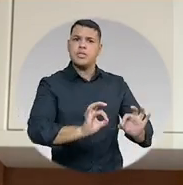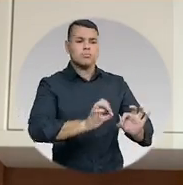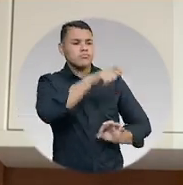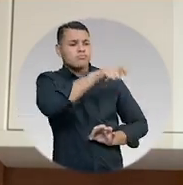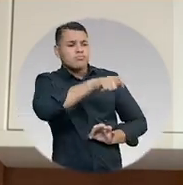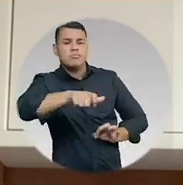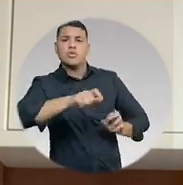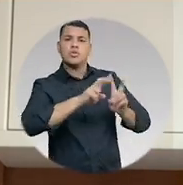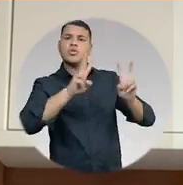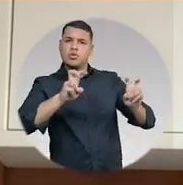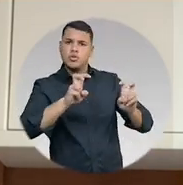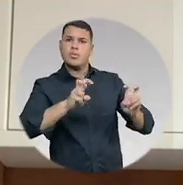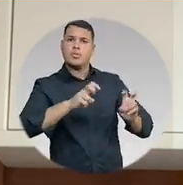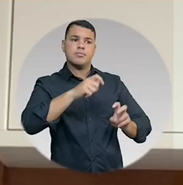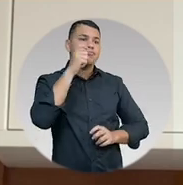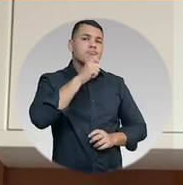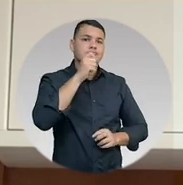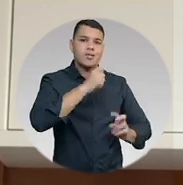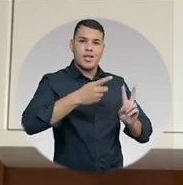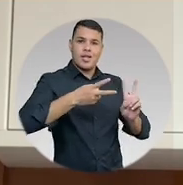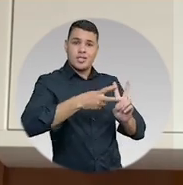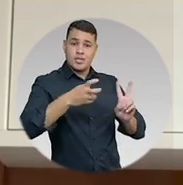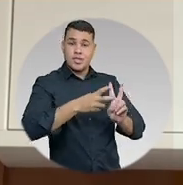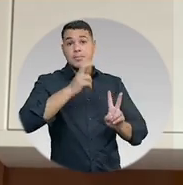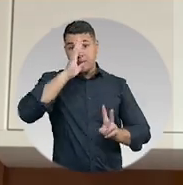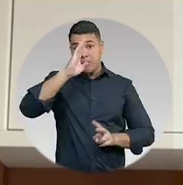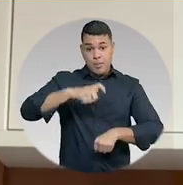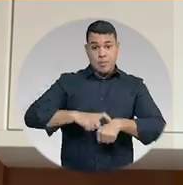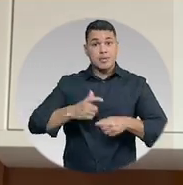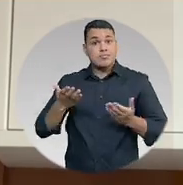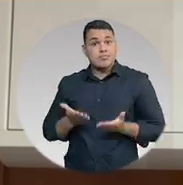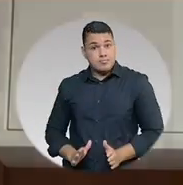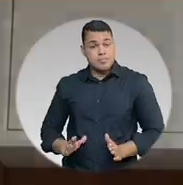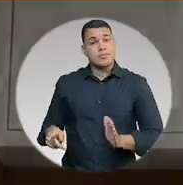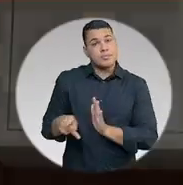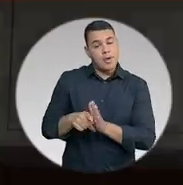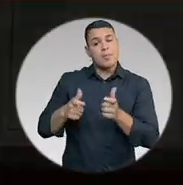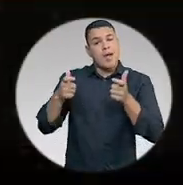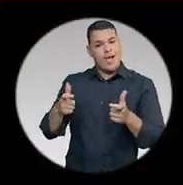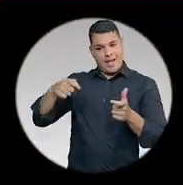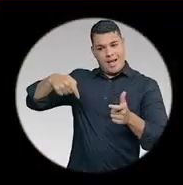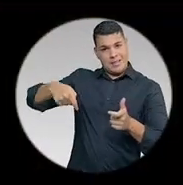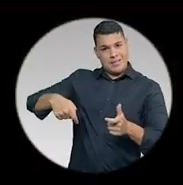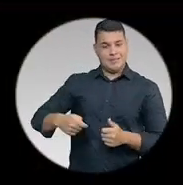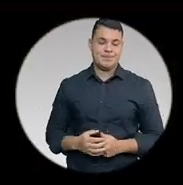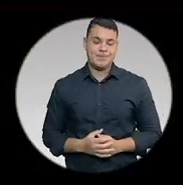diferenças étnico-raciais no pré-natal e no parto das mulheres indígenas aqui do Mato Grosso do Sul.